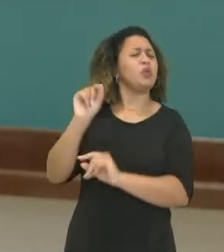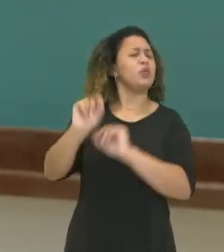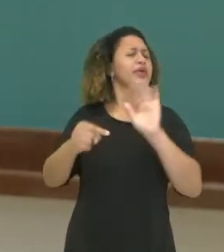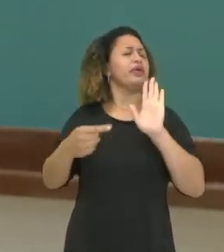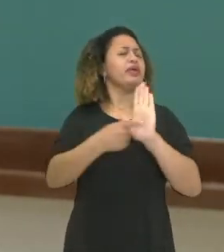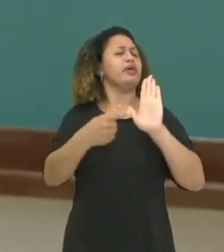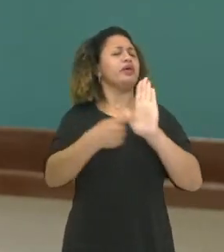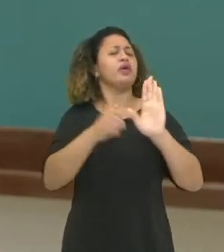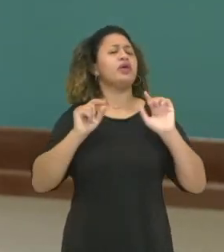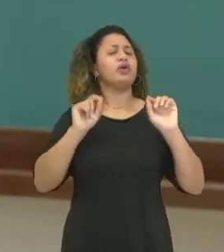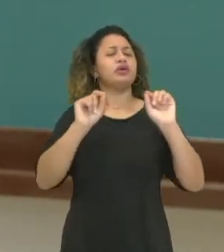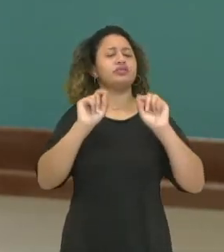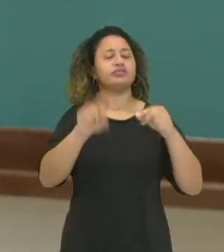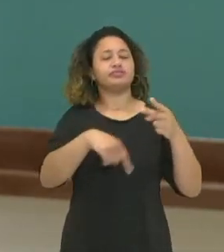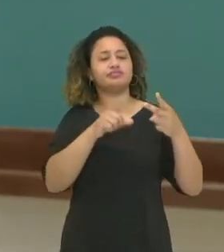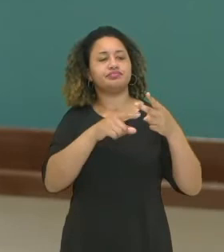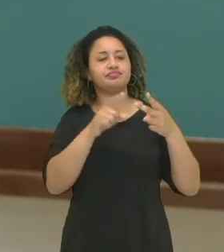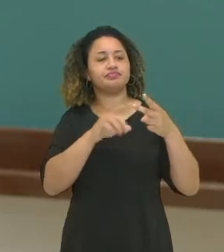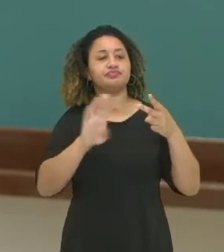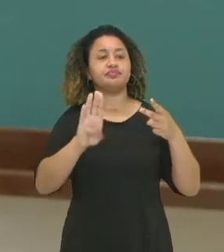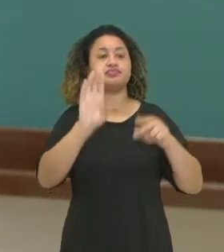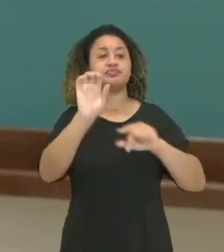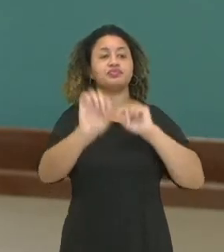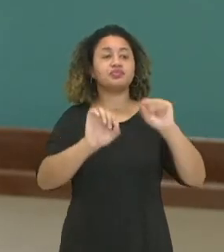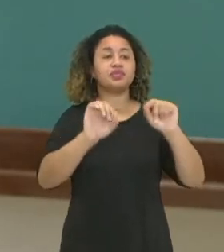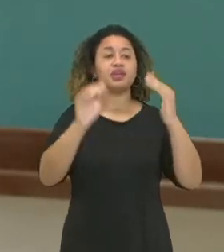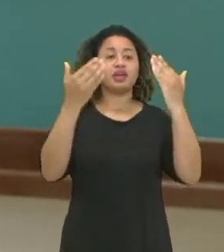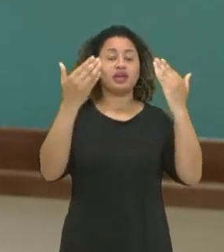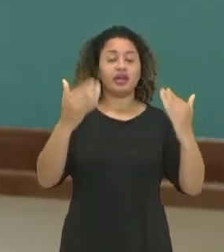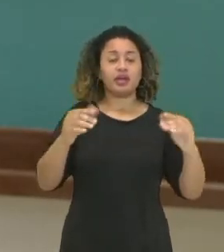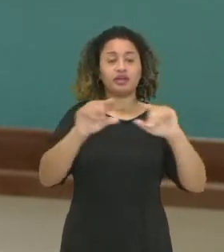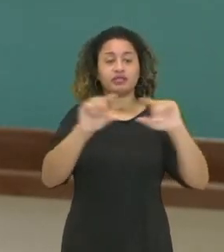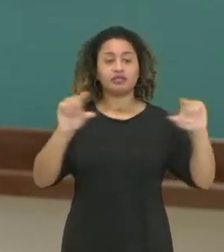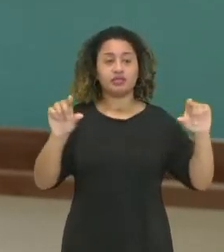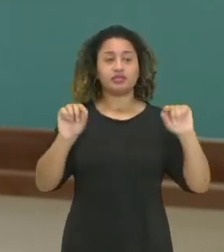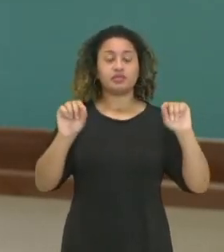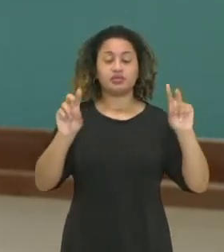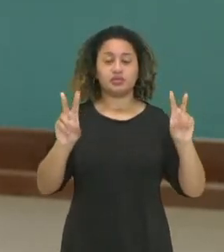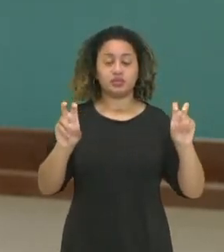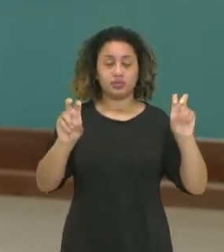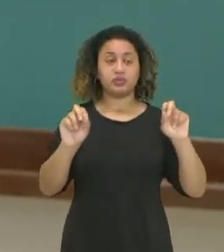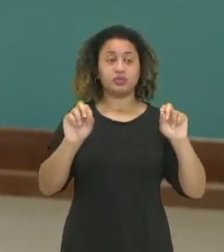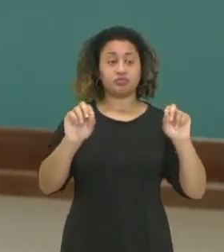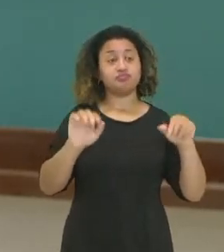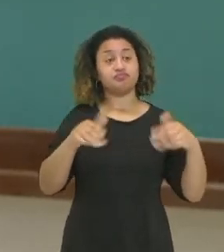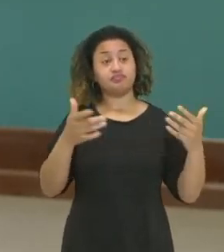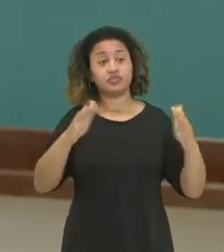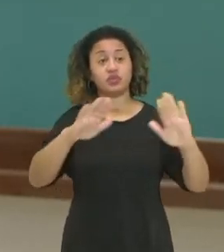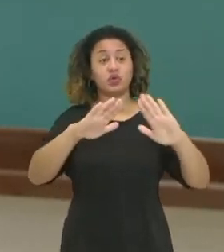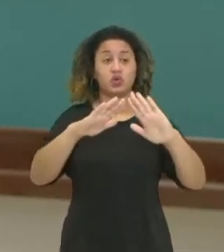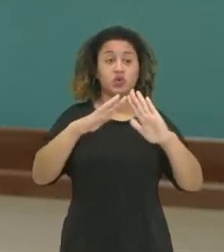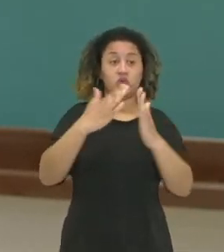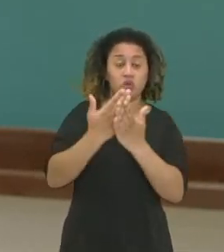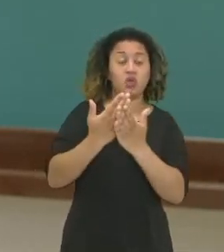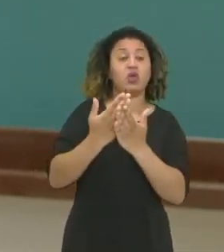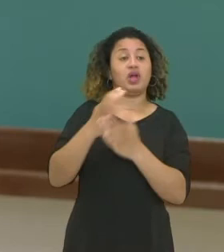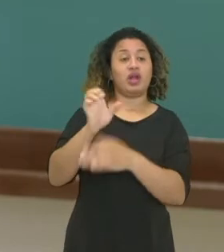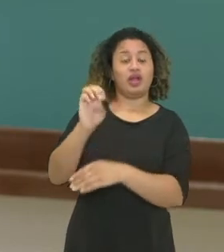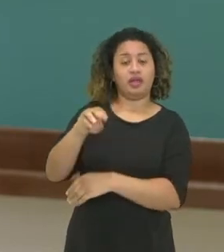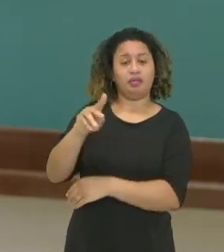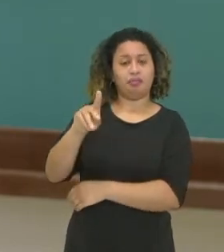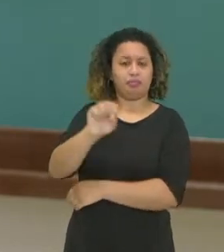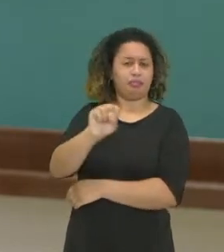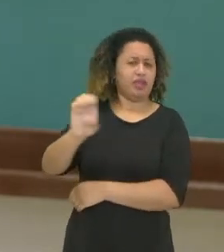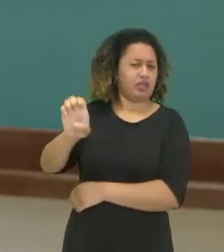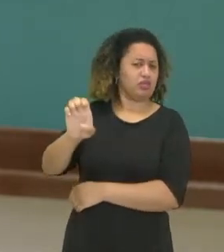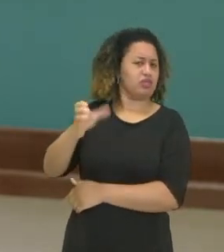ali. E na B, nós faremos a análise desse trechinho. Perante o colégio em peso. Então,